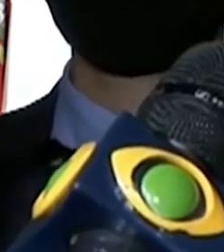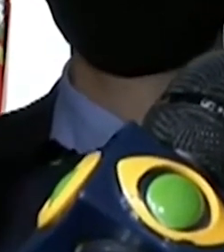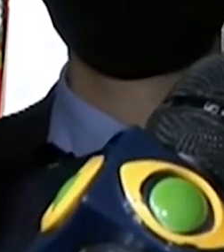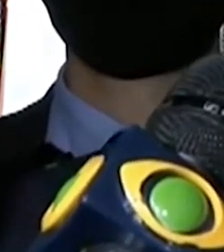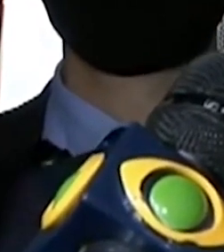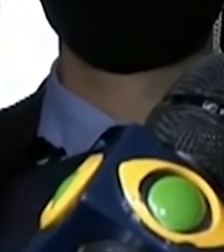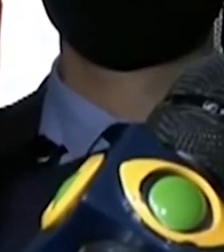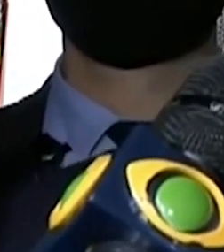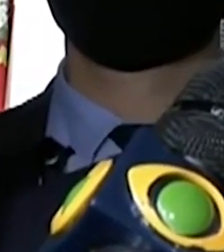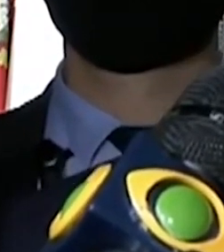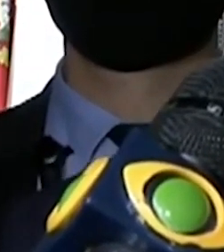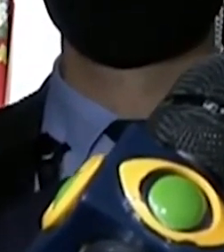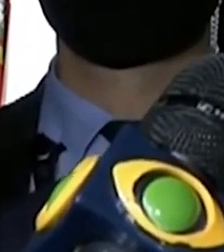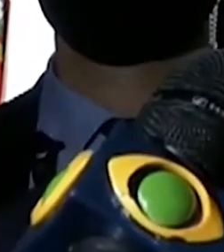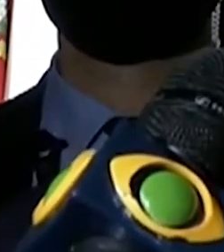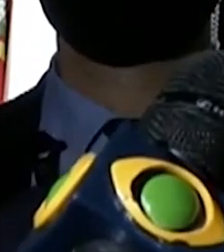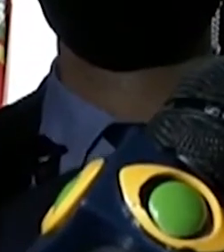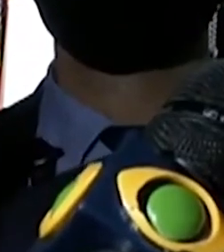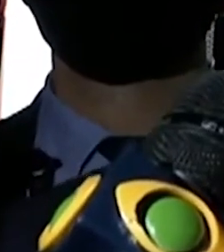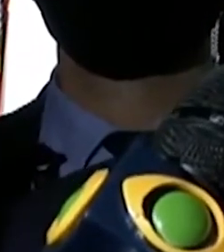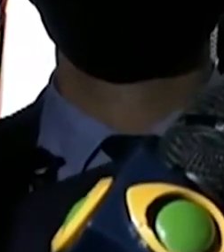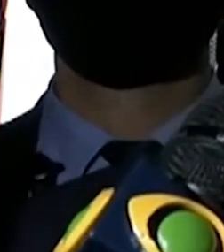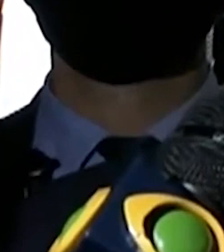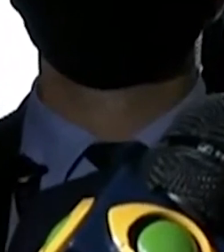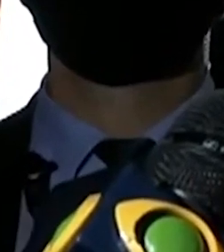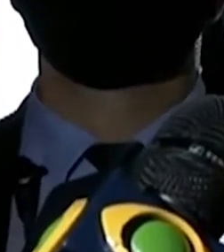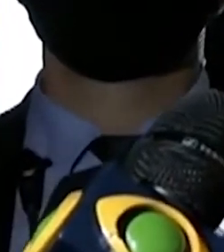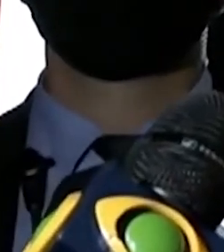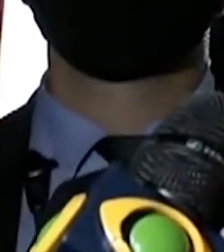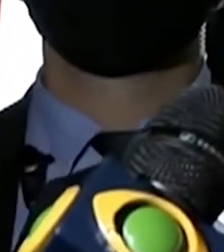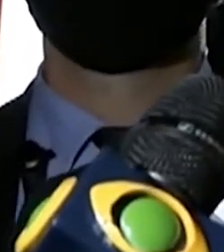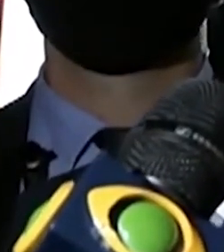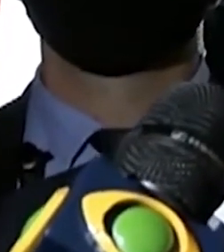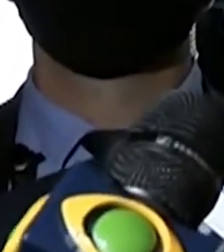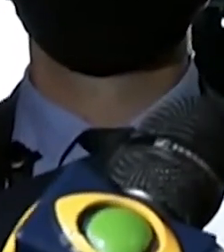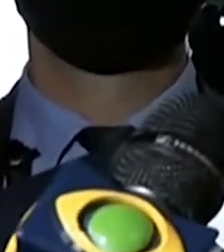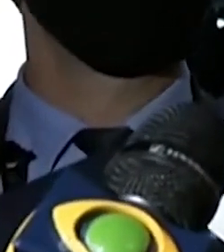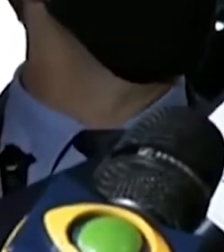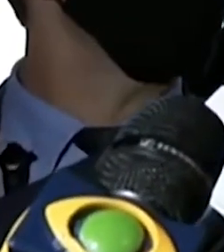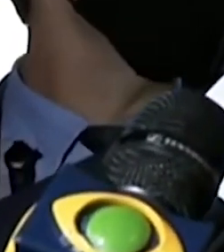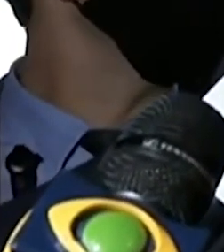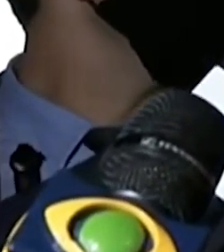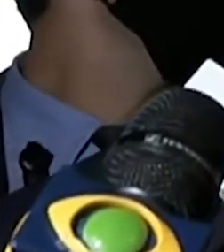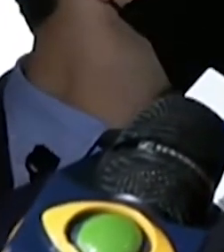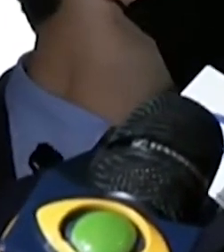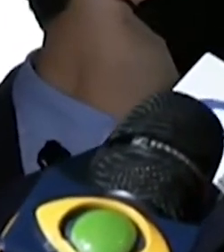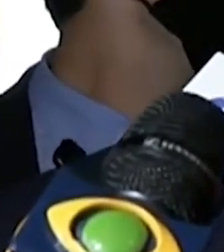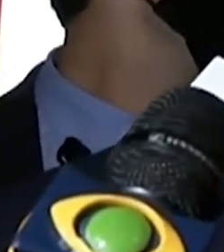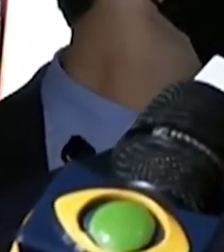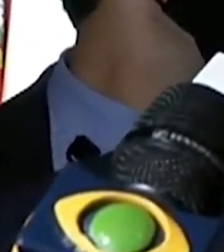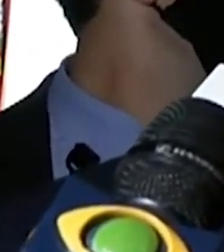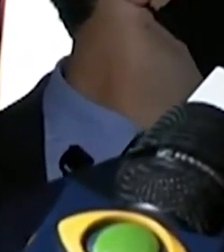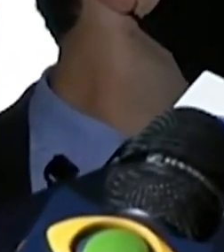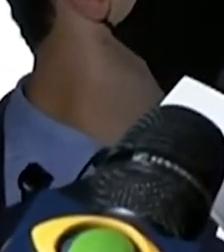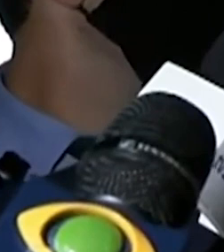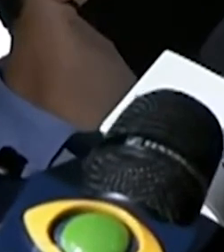federal. Então isso é absolutamente notório. Agora, é preciso entrar nos detalhes para se